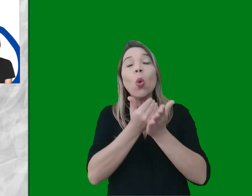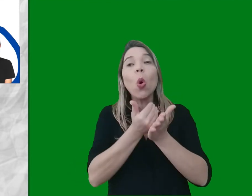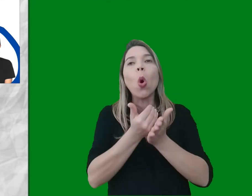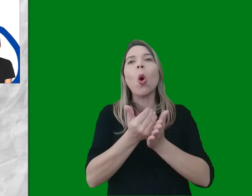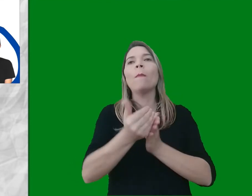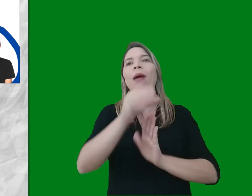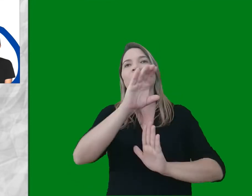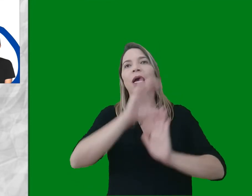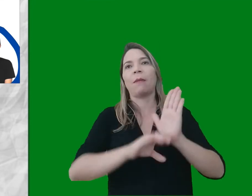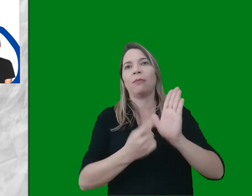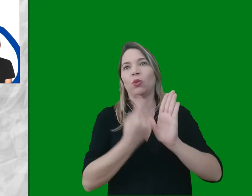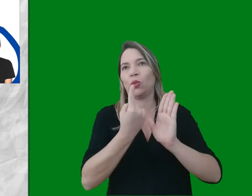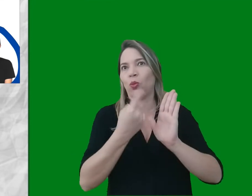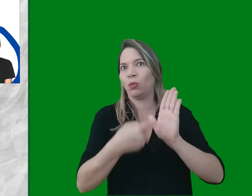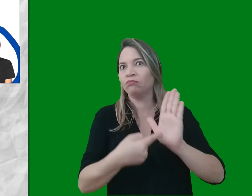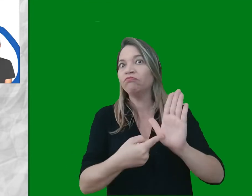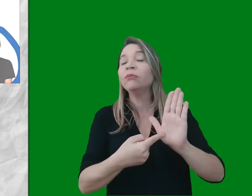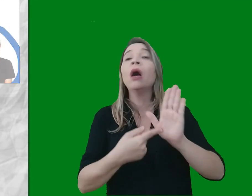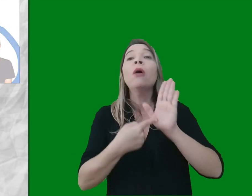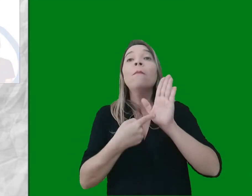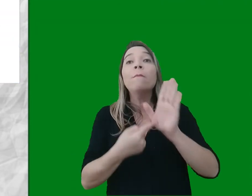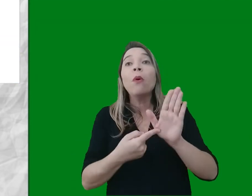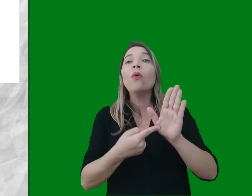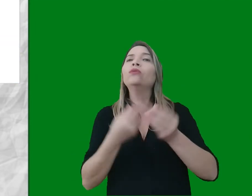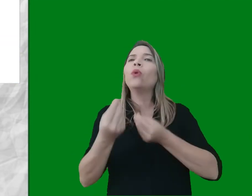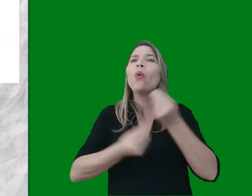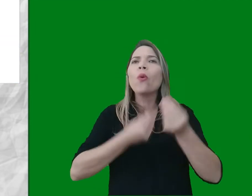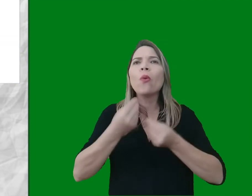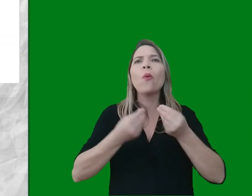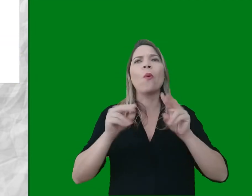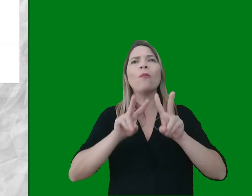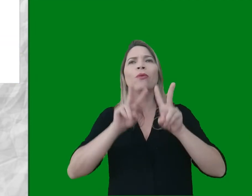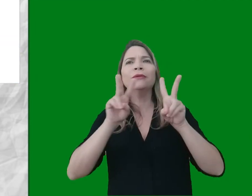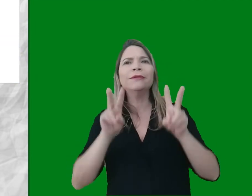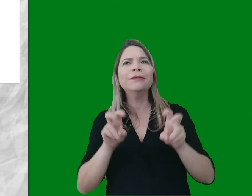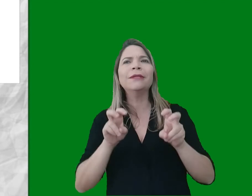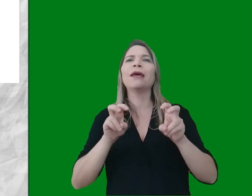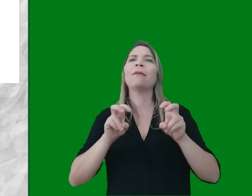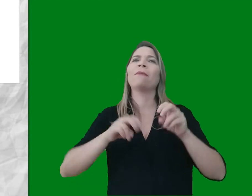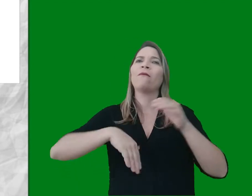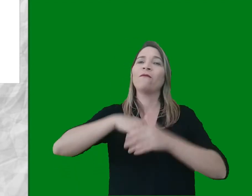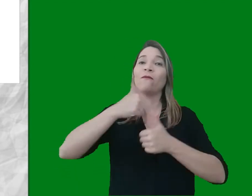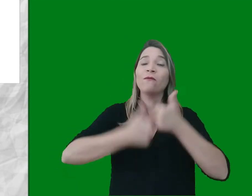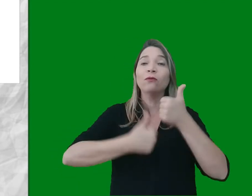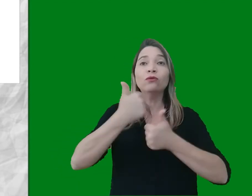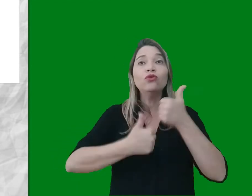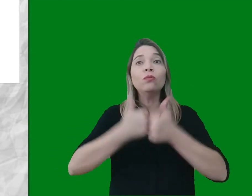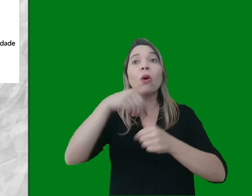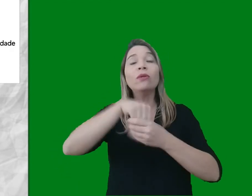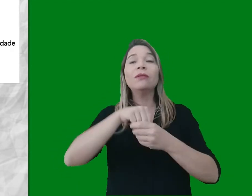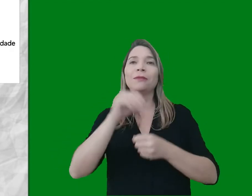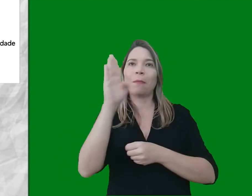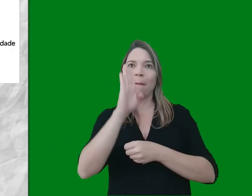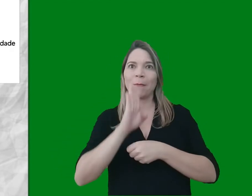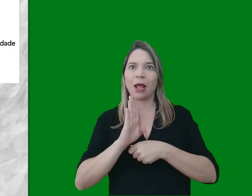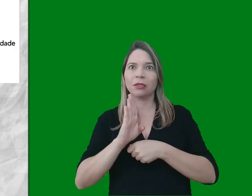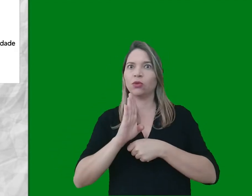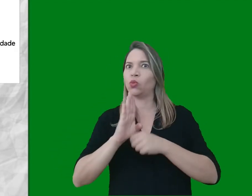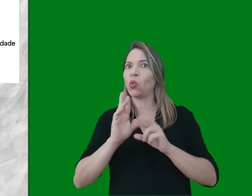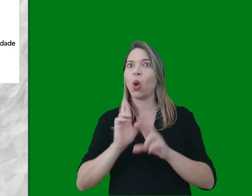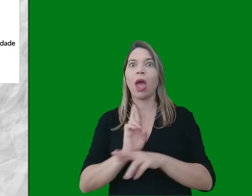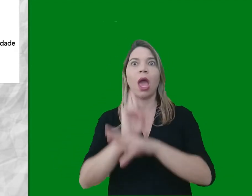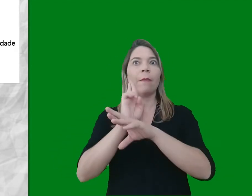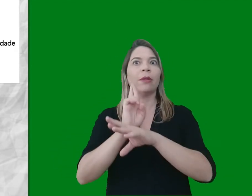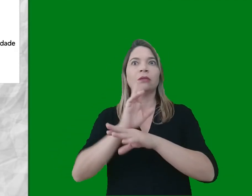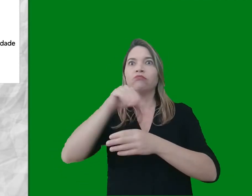primeiro capítulo apresentado pelos organizadores do livro, que localizam o fenômeno futebol no contexto brasileiro, sua representatividade